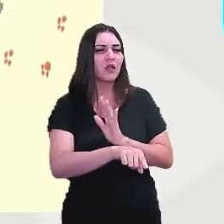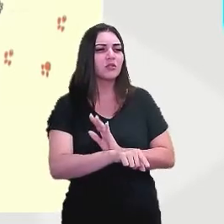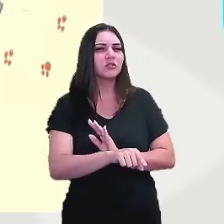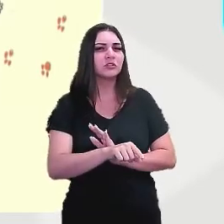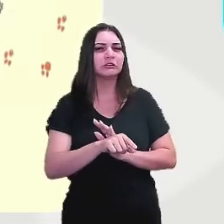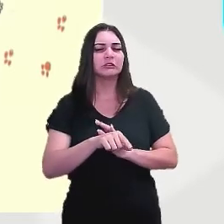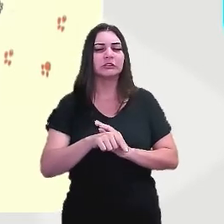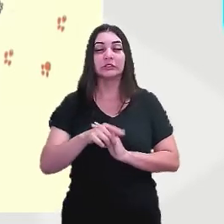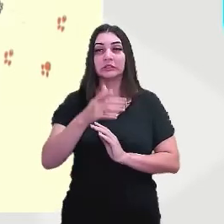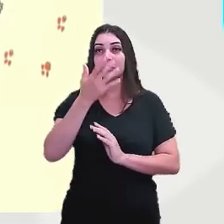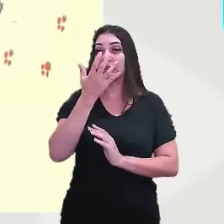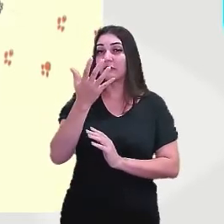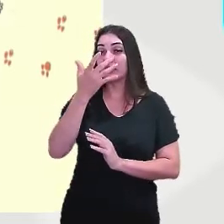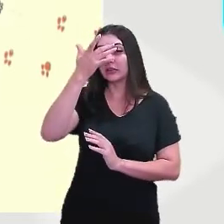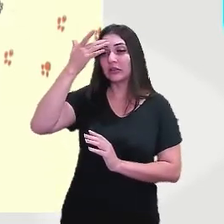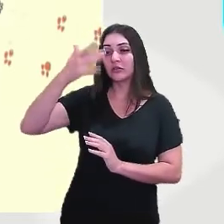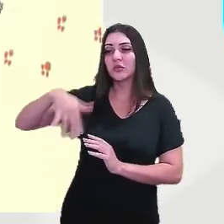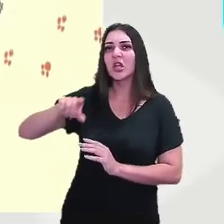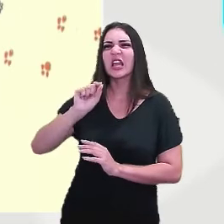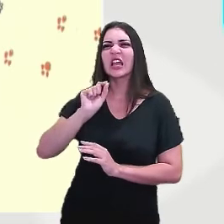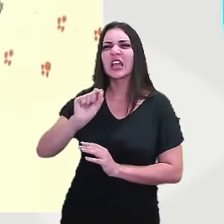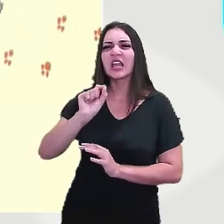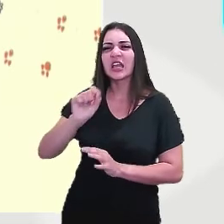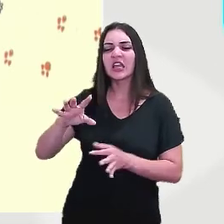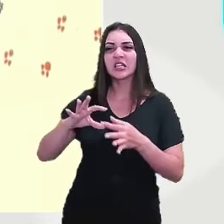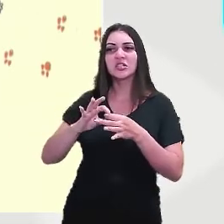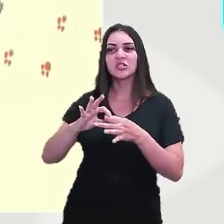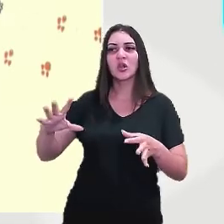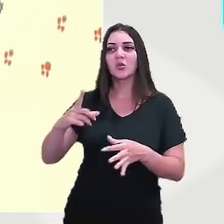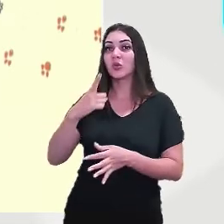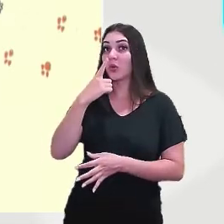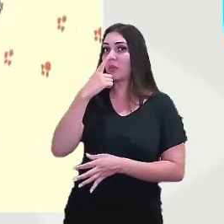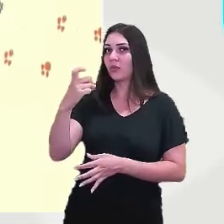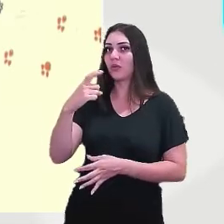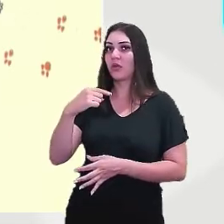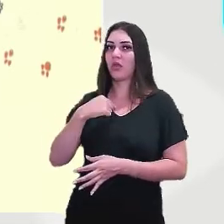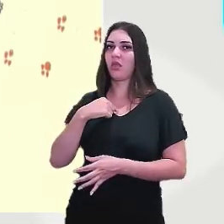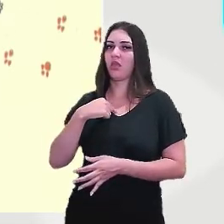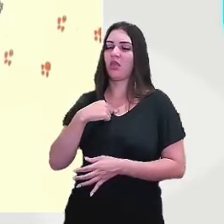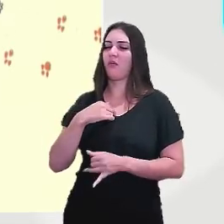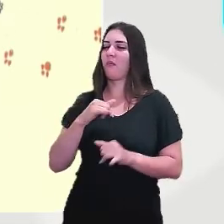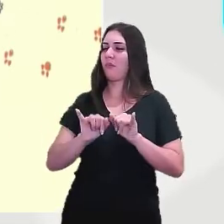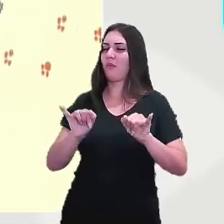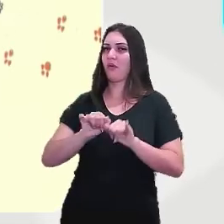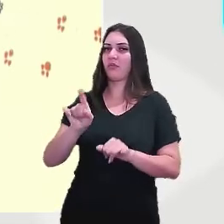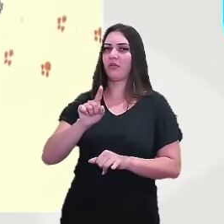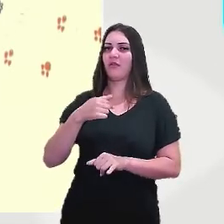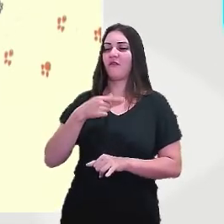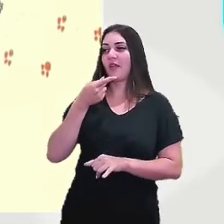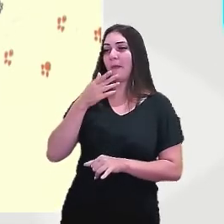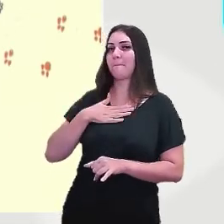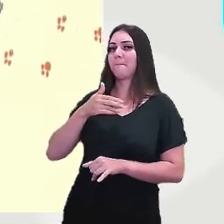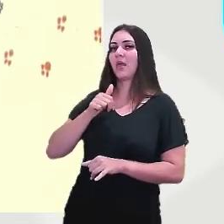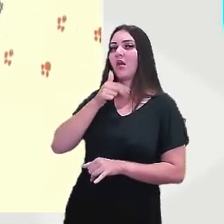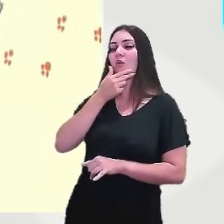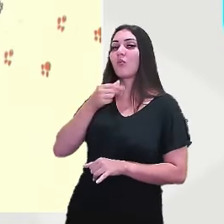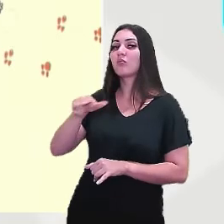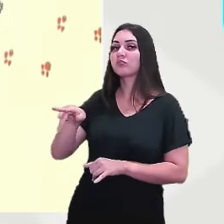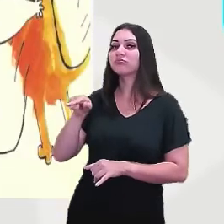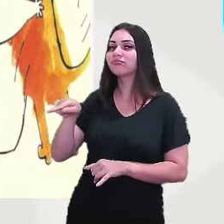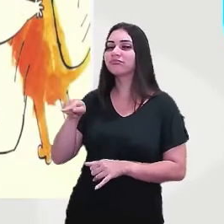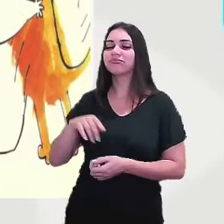todo mundo: quem foi que soltou o Pum? E eu, que não sou bobo, disse que foi o meu irmão.